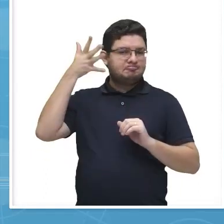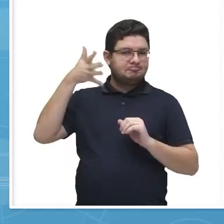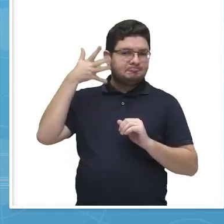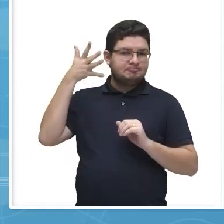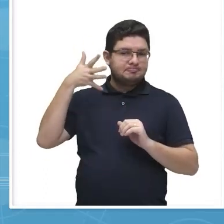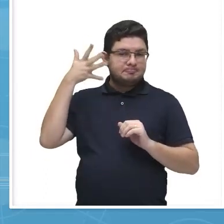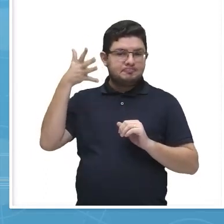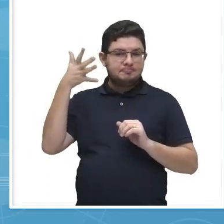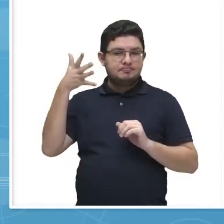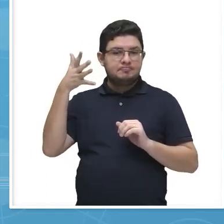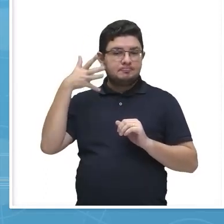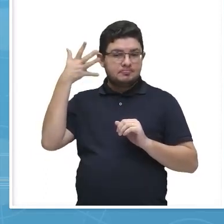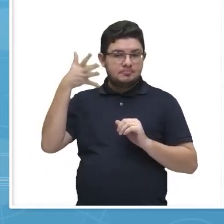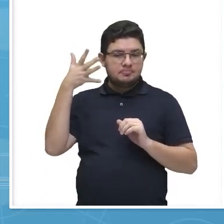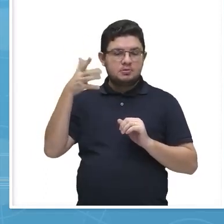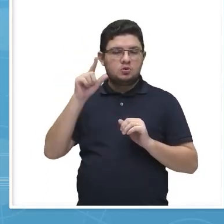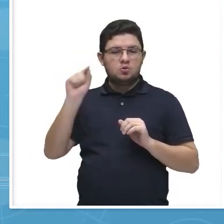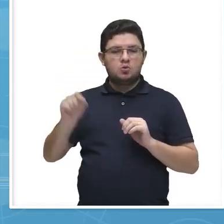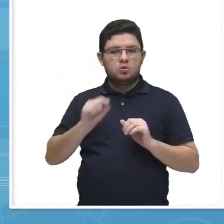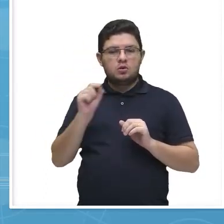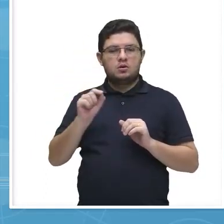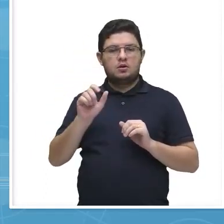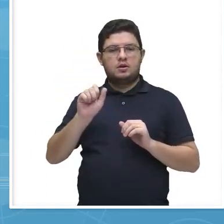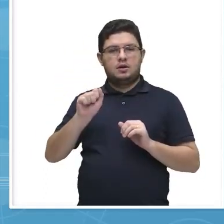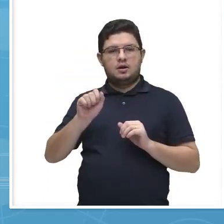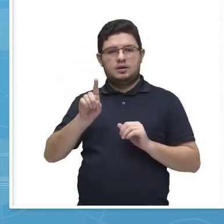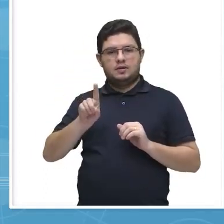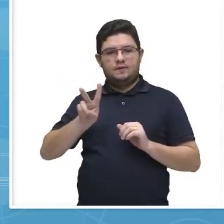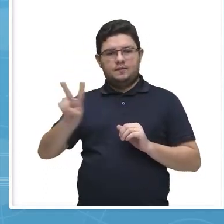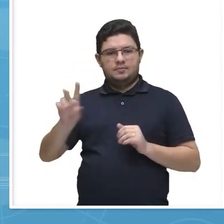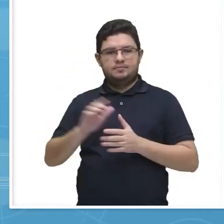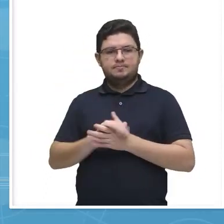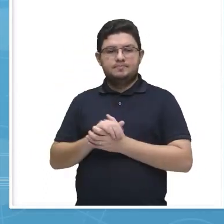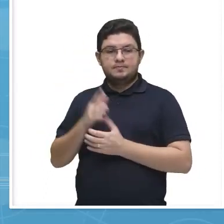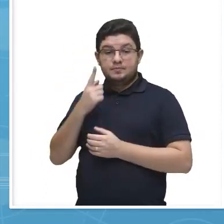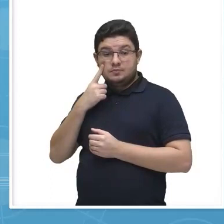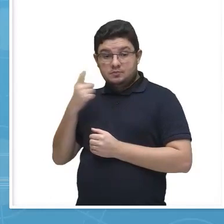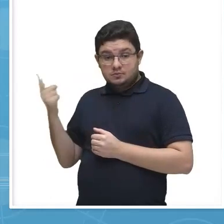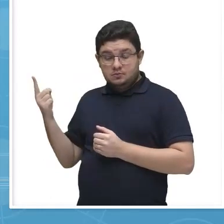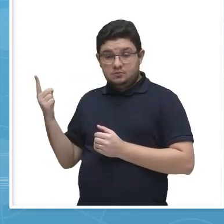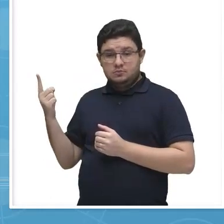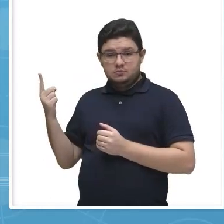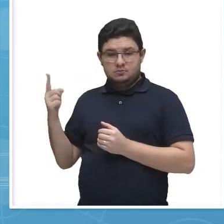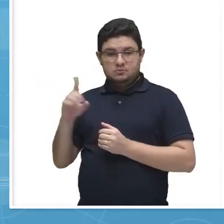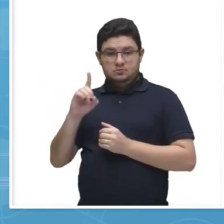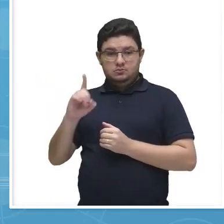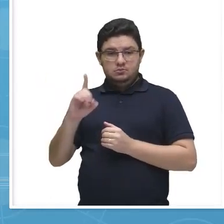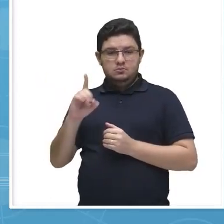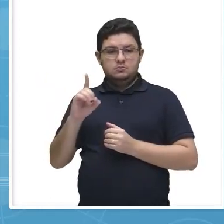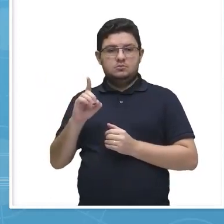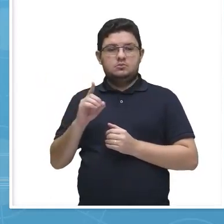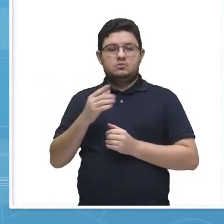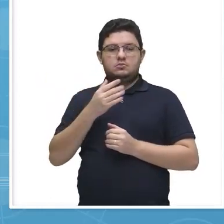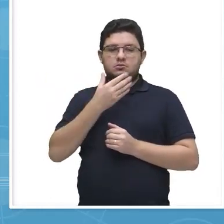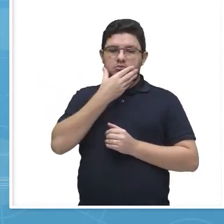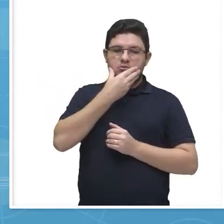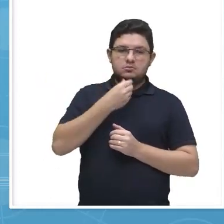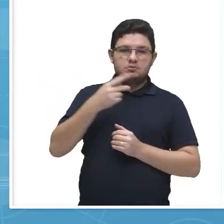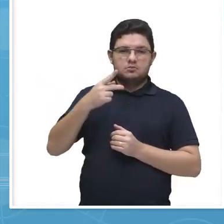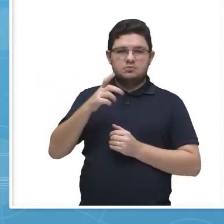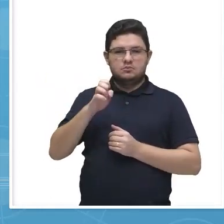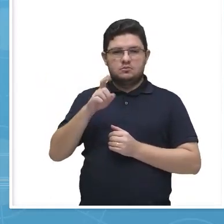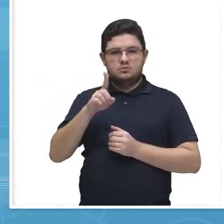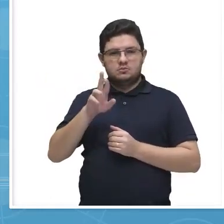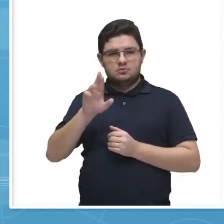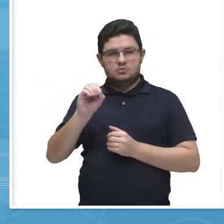palestra vai ser o adjunto adverbial. Pedro e Maria pareciam felizes. Pedro e Maria, sujeito, pareciam felizes na